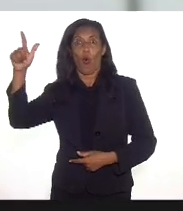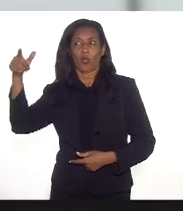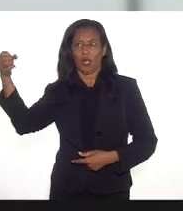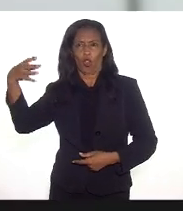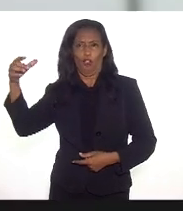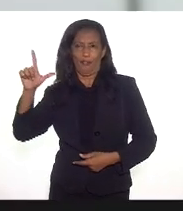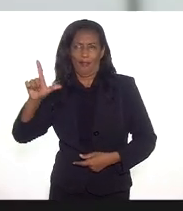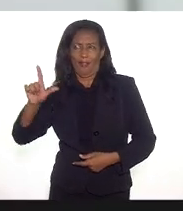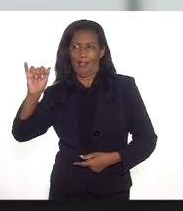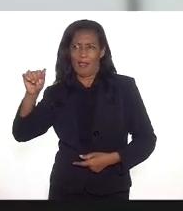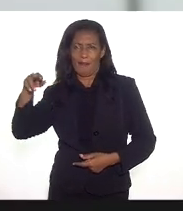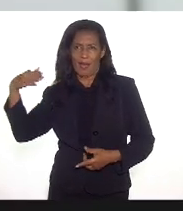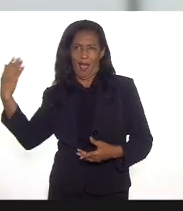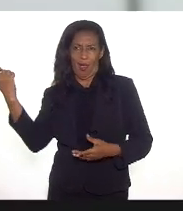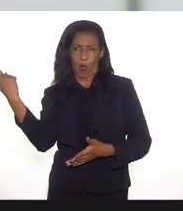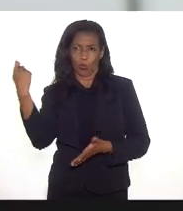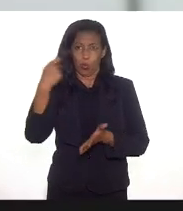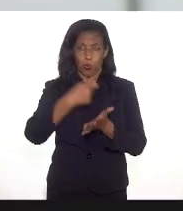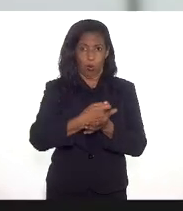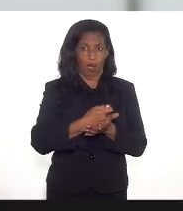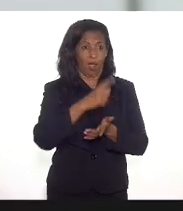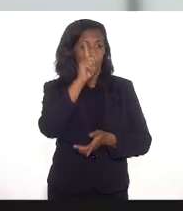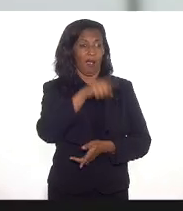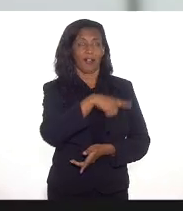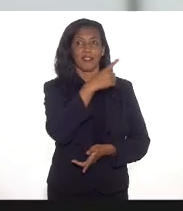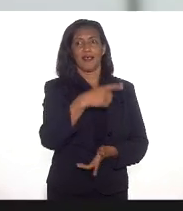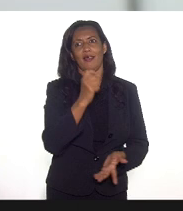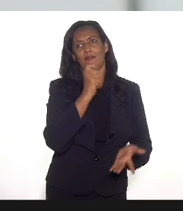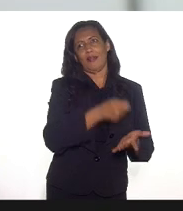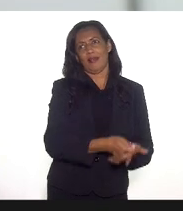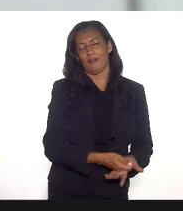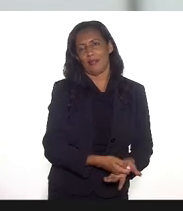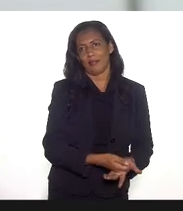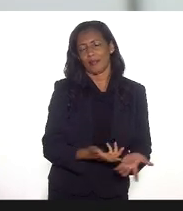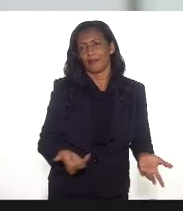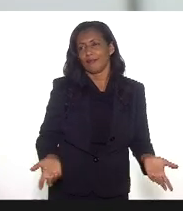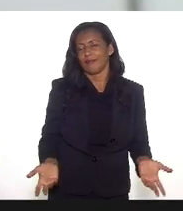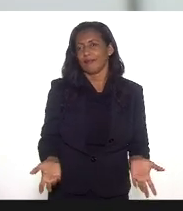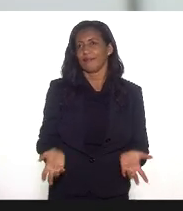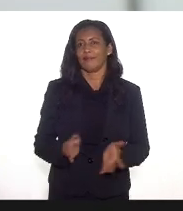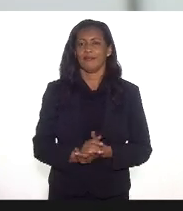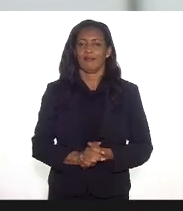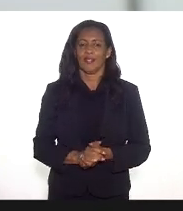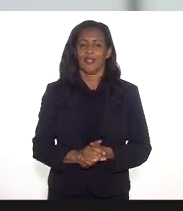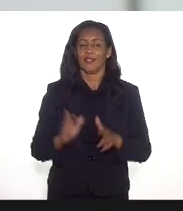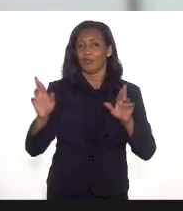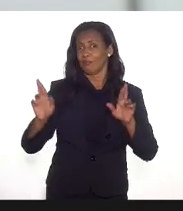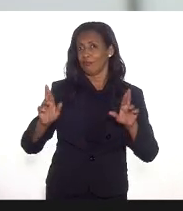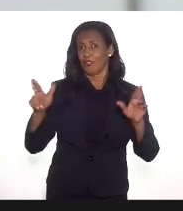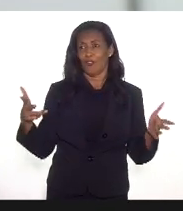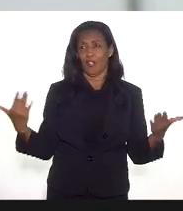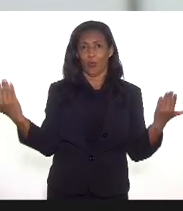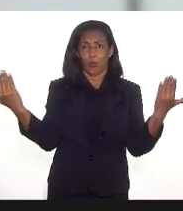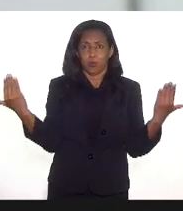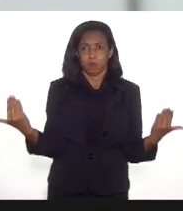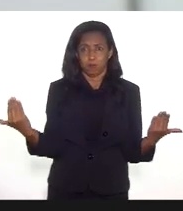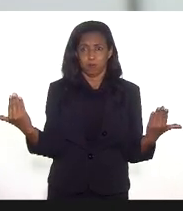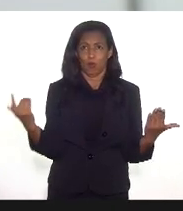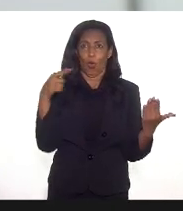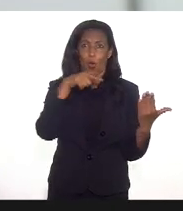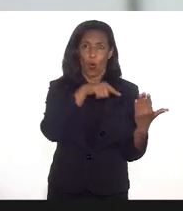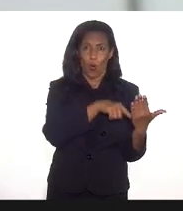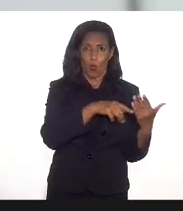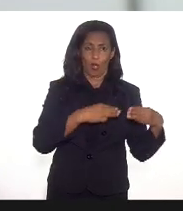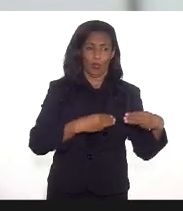liminar recente suspendendo o pagamento. Então, são liminares distintas. Uma do